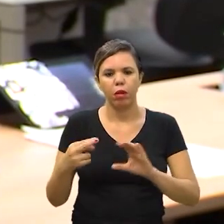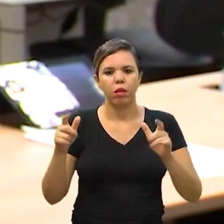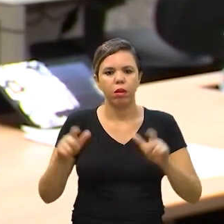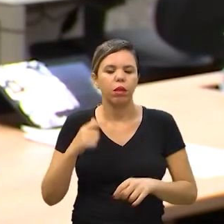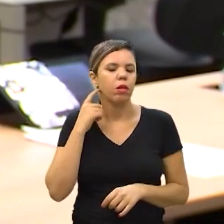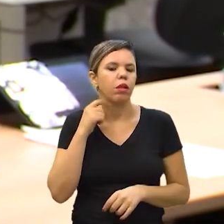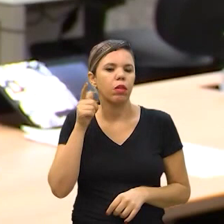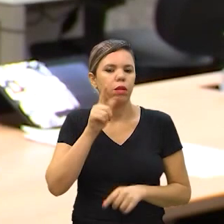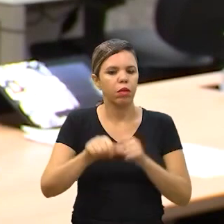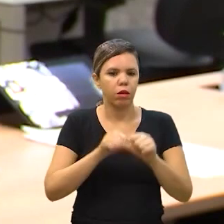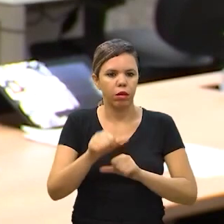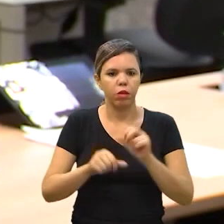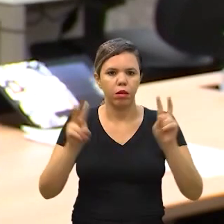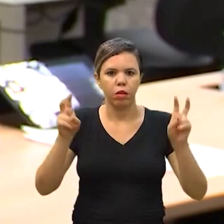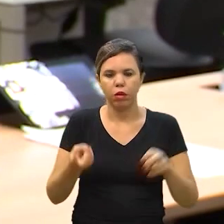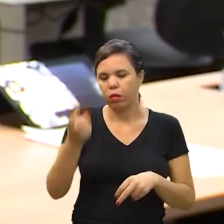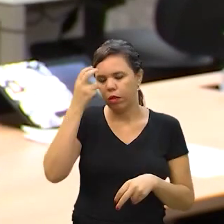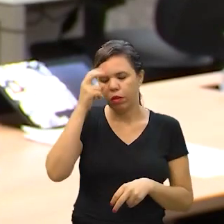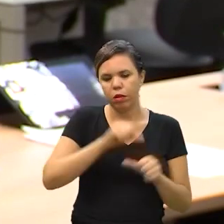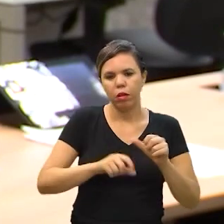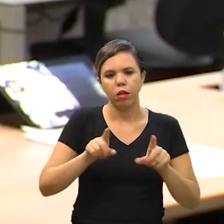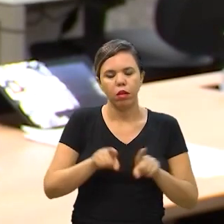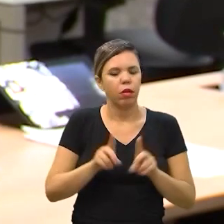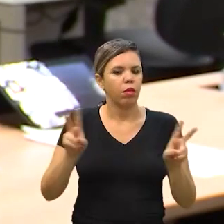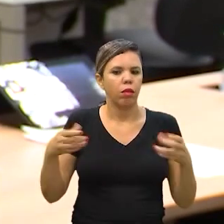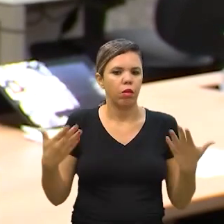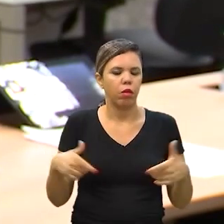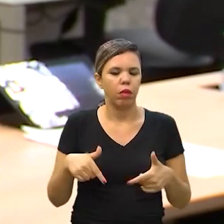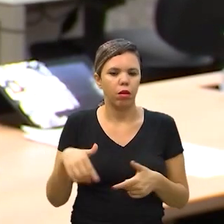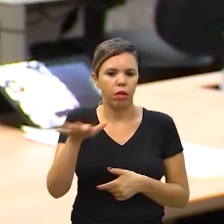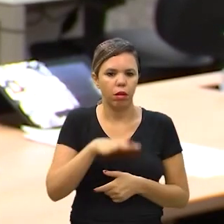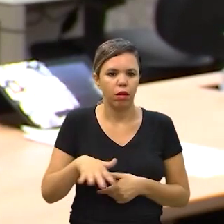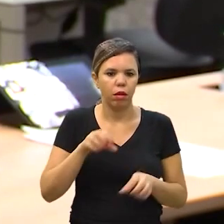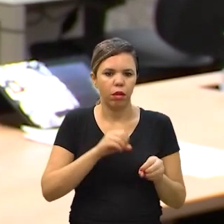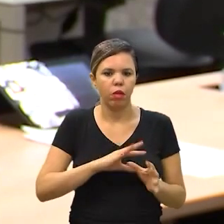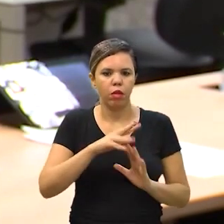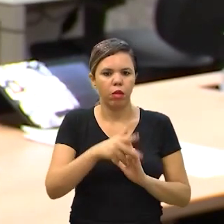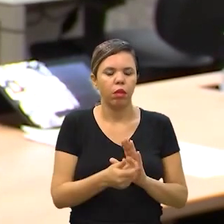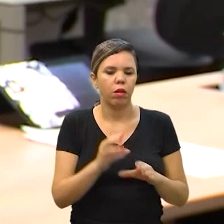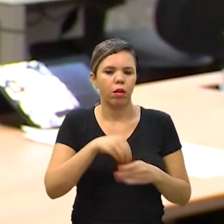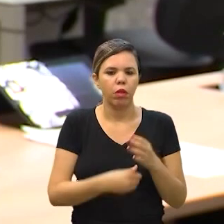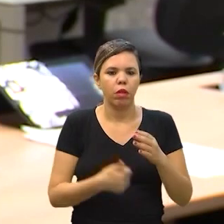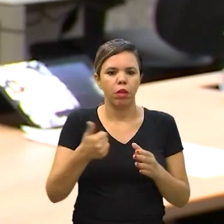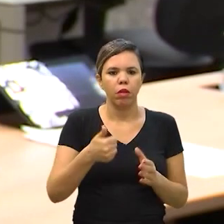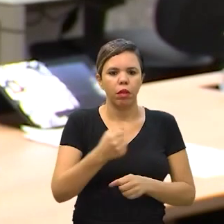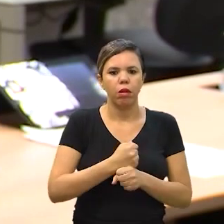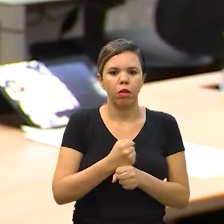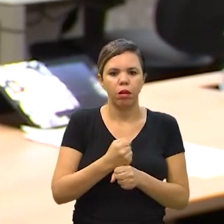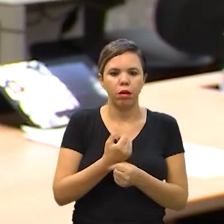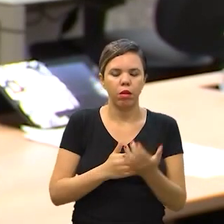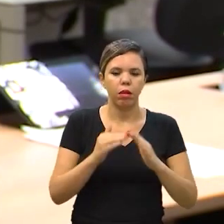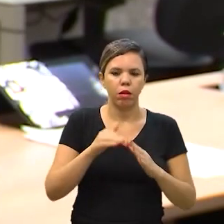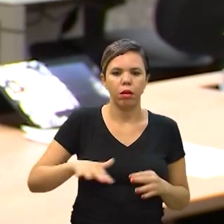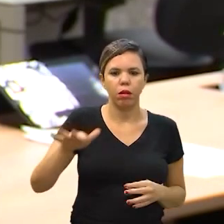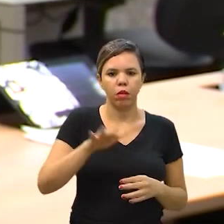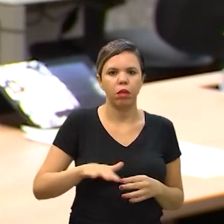ecoponto. Nós só conseguiremos mudar essa questão cultural e quando trabalhar a questão da educação ambiental desde os